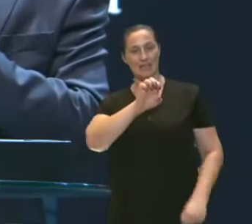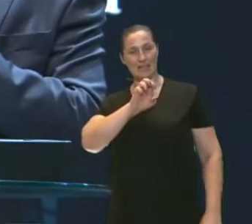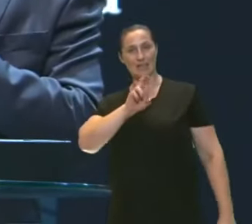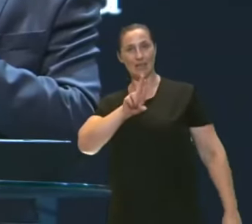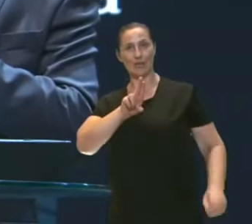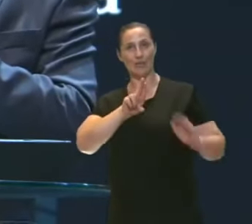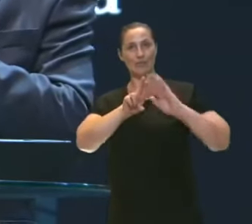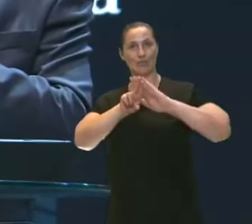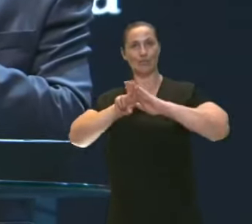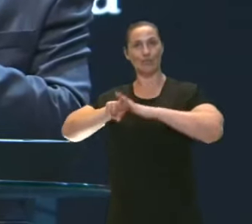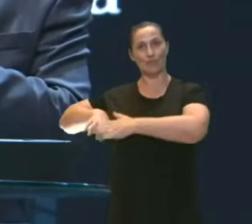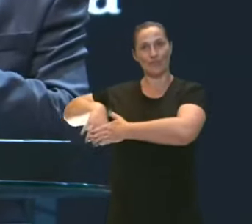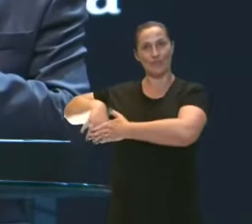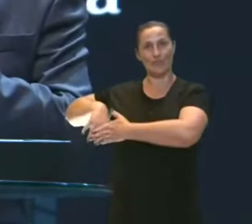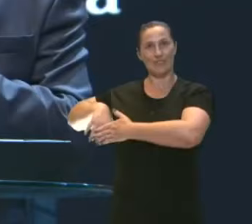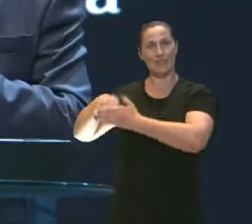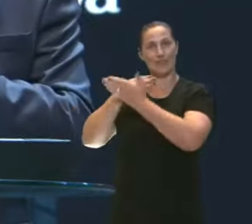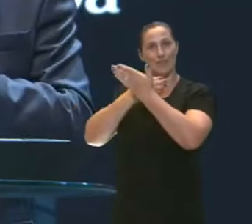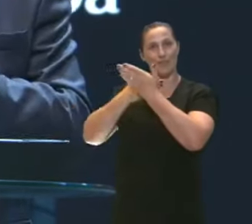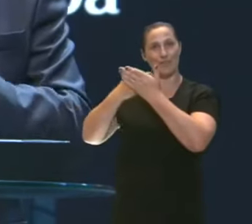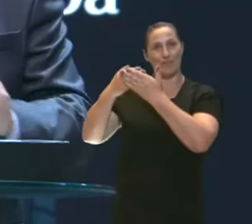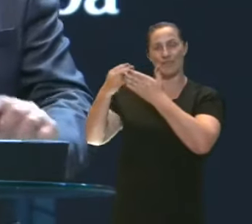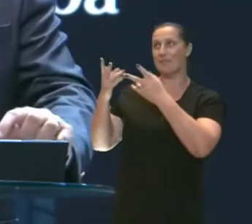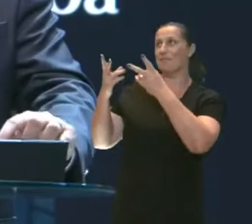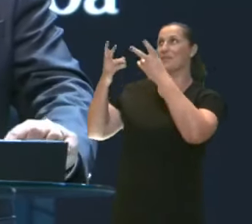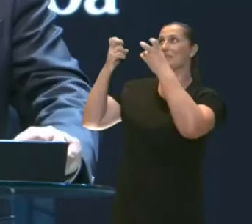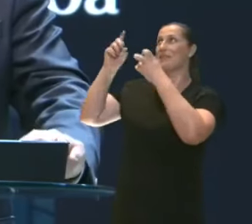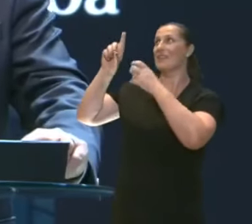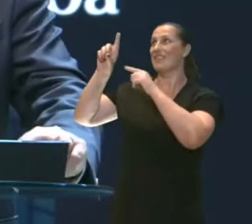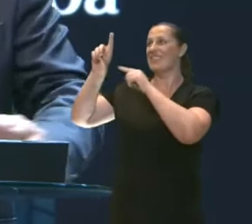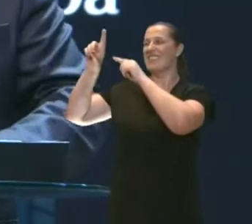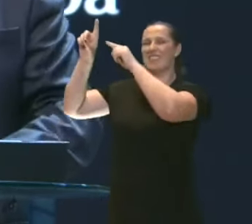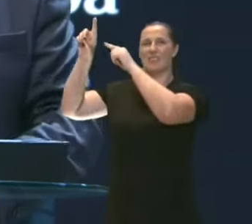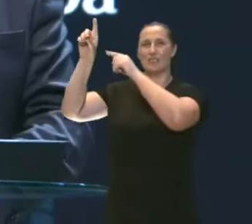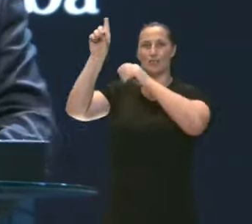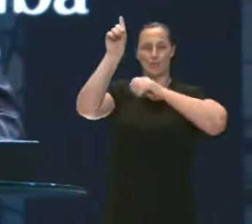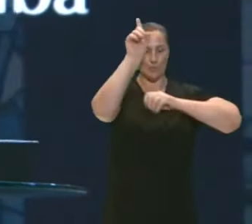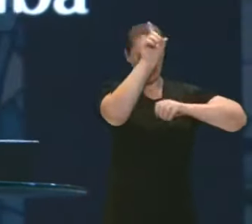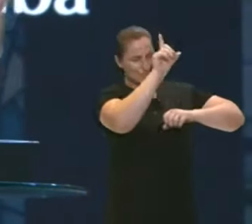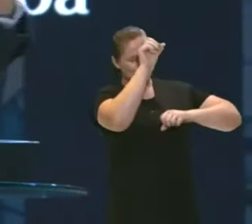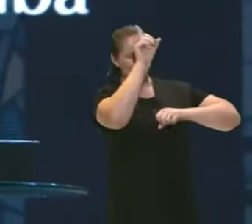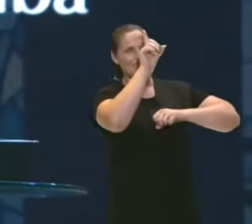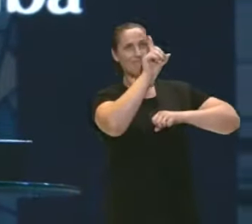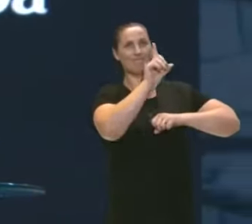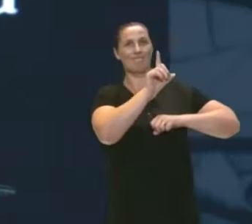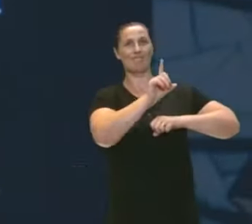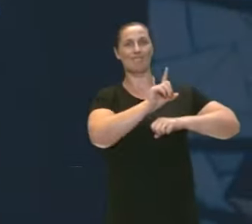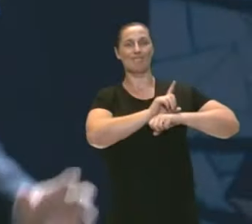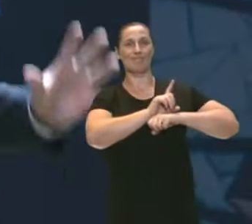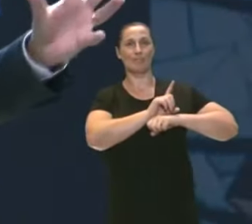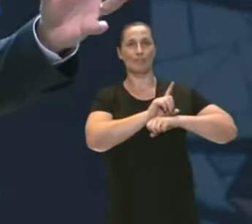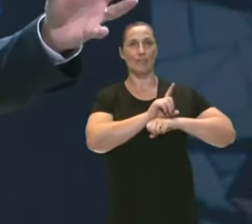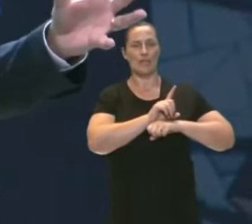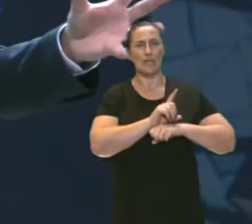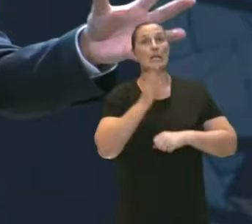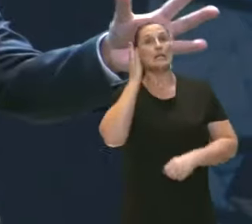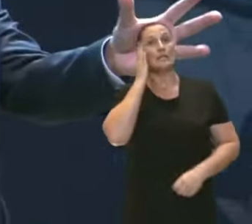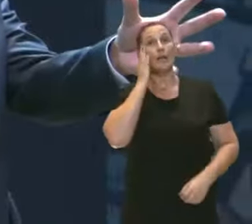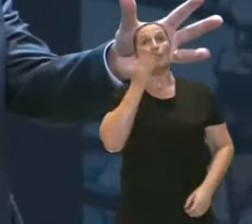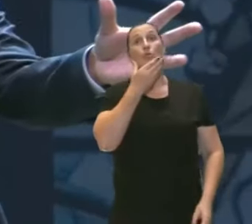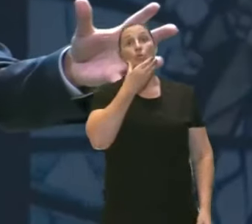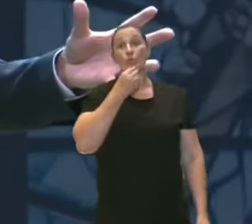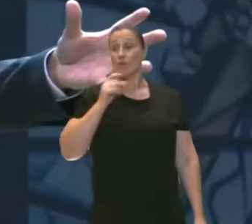para Deus e o plano e o bom propósito dele para a nossa vida. Os irmãos de José então se apresentam a